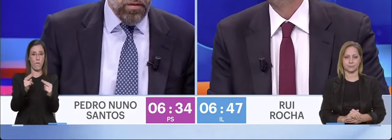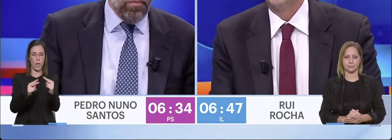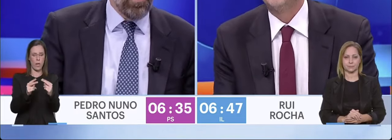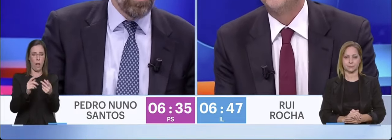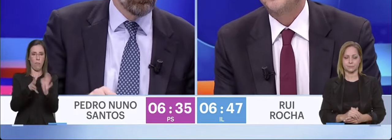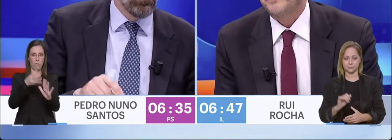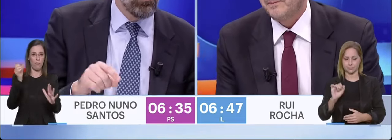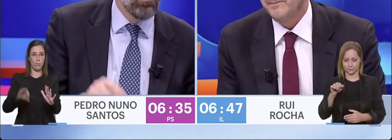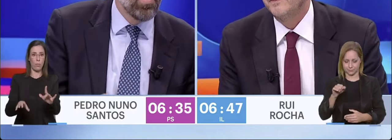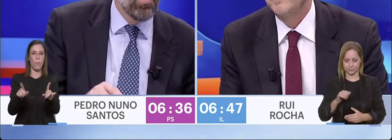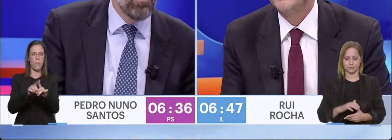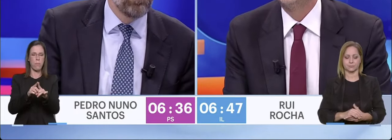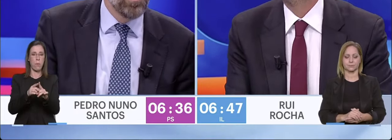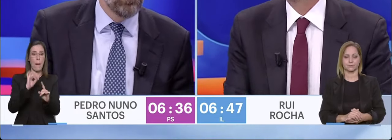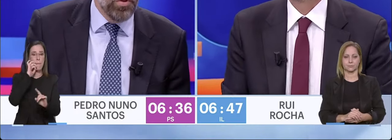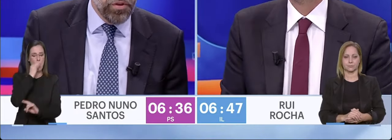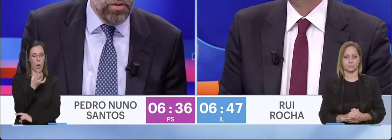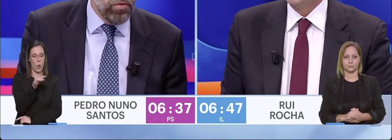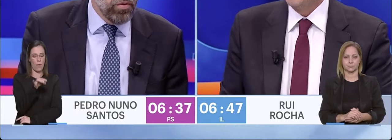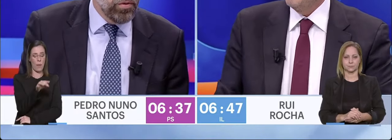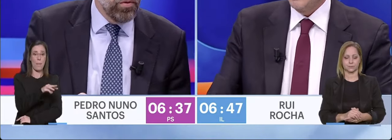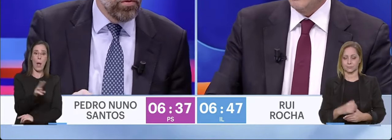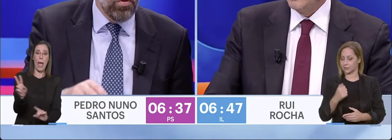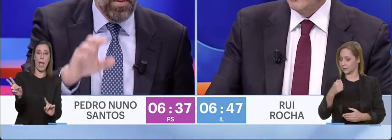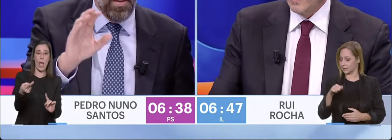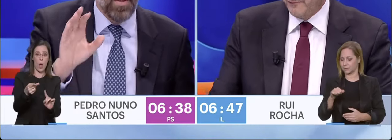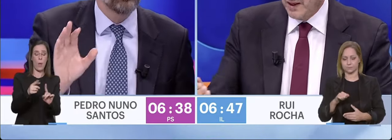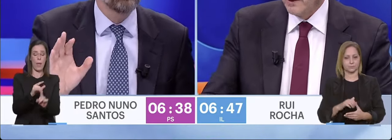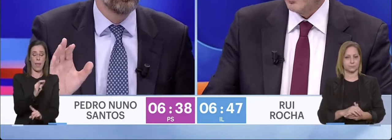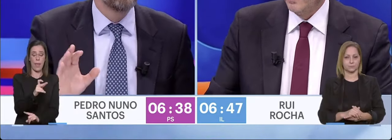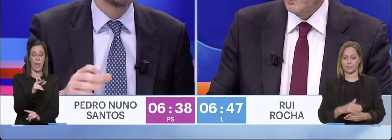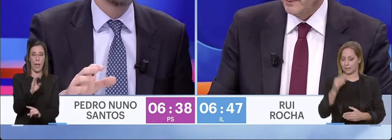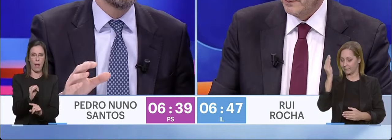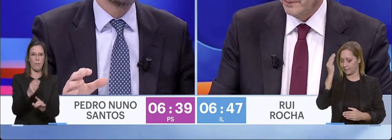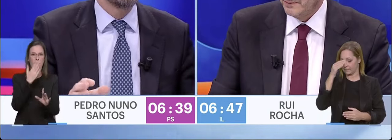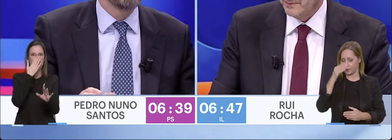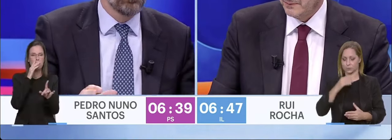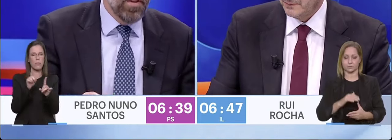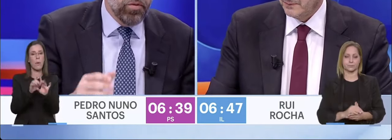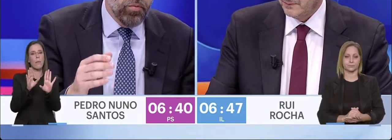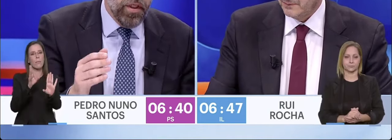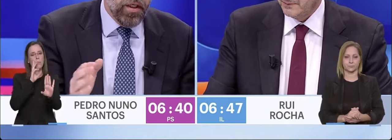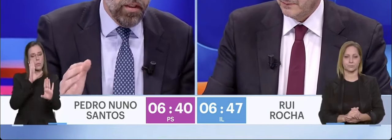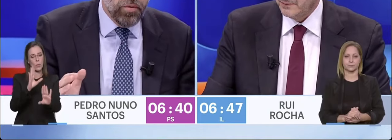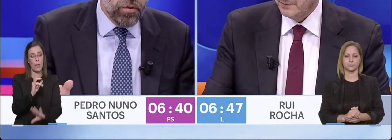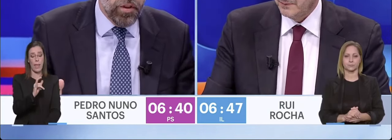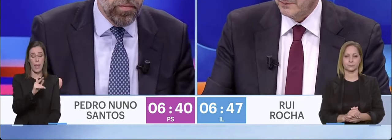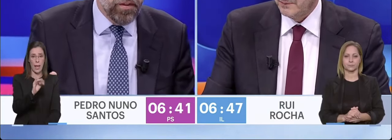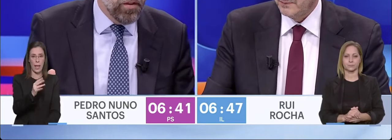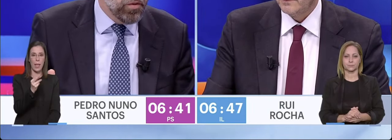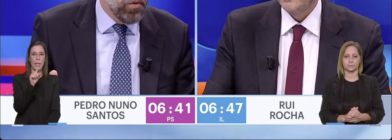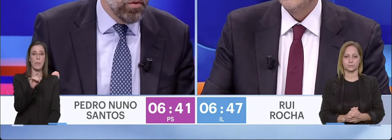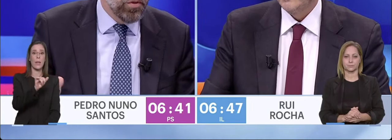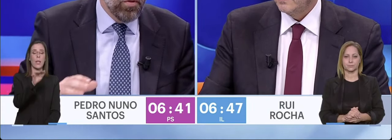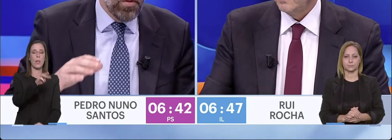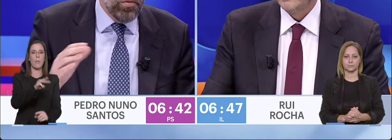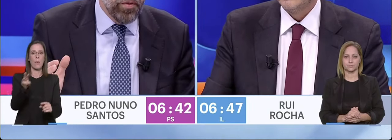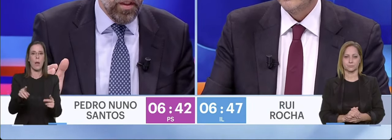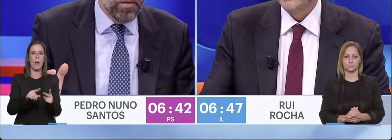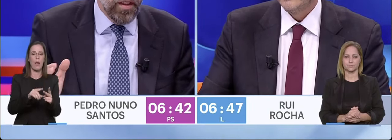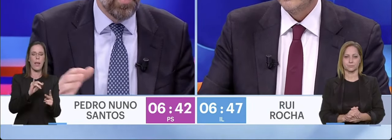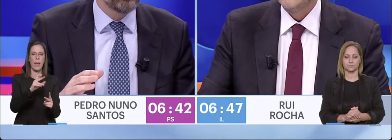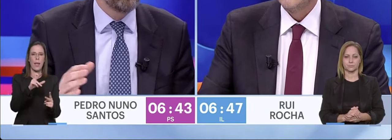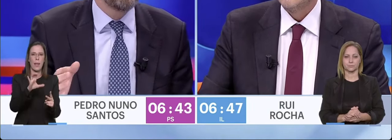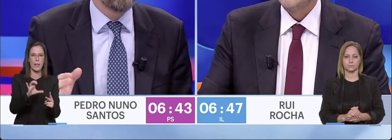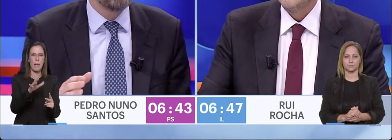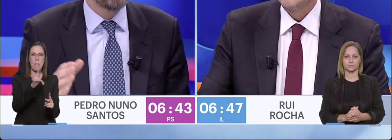fiscal que faz um rombo de 9000 milhões de euros só no IRS só no Desculpa só no IRS um 3.500 milhões só no no